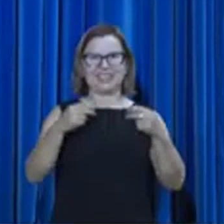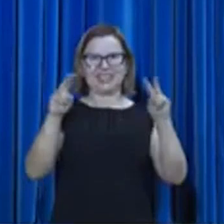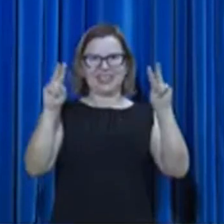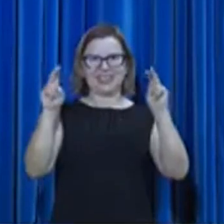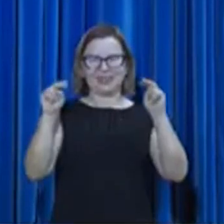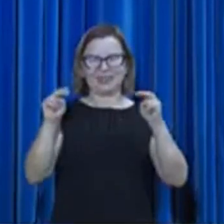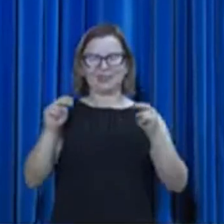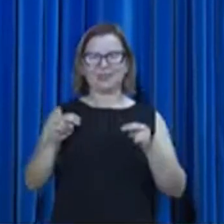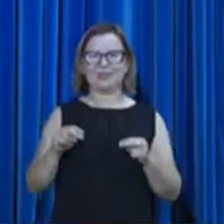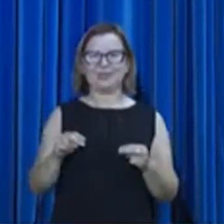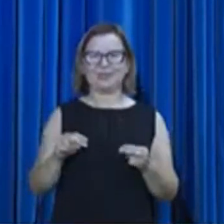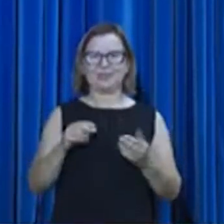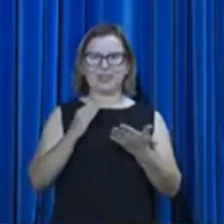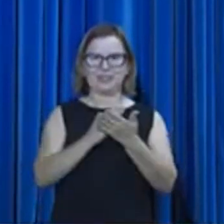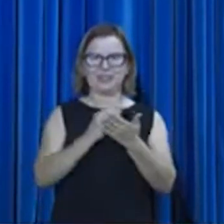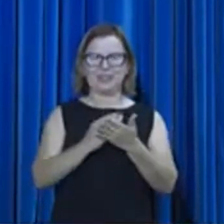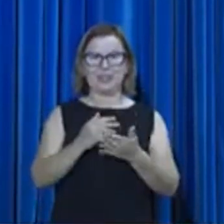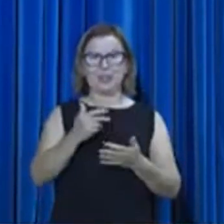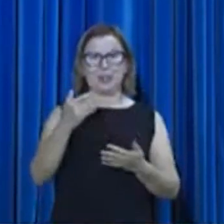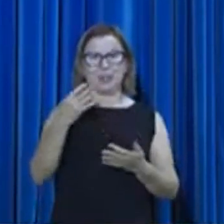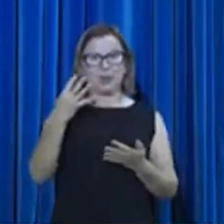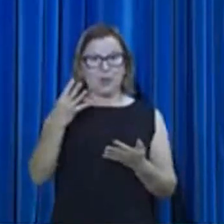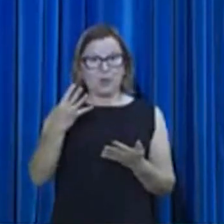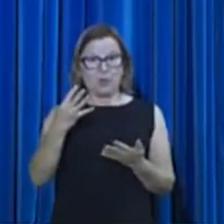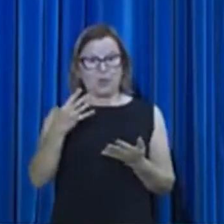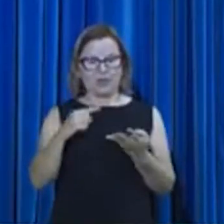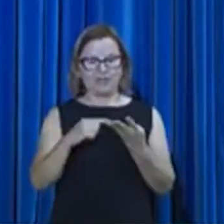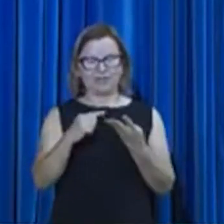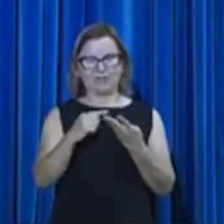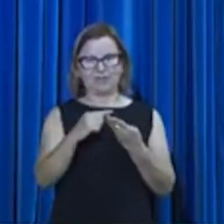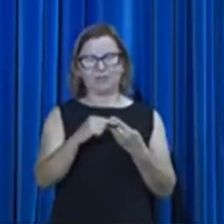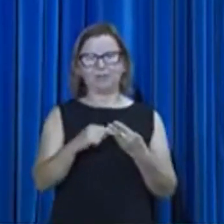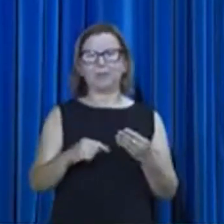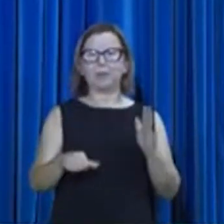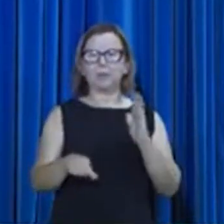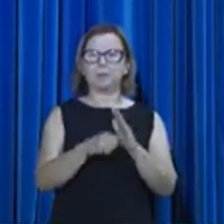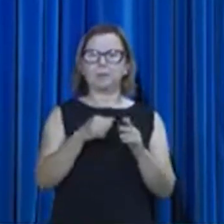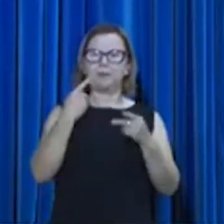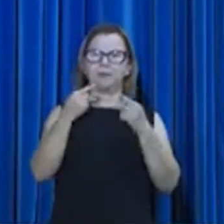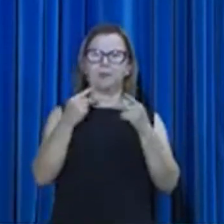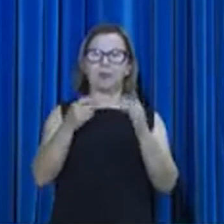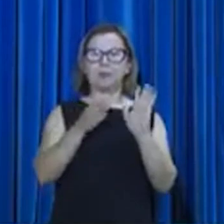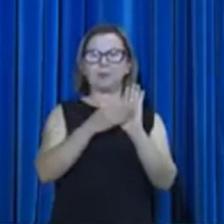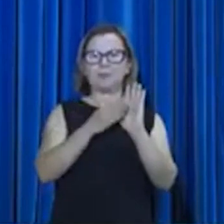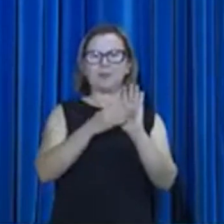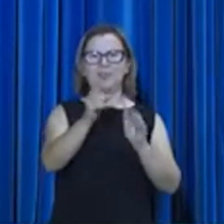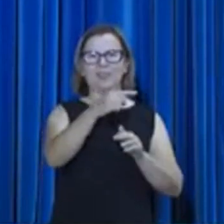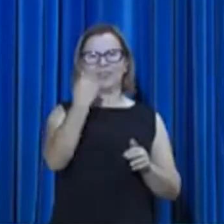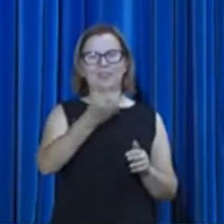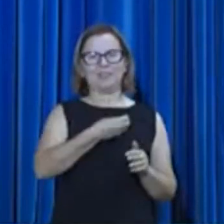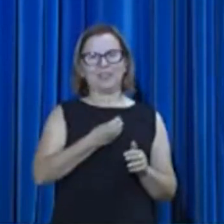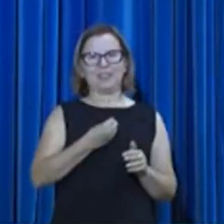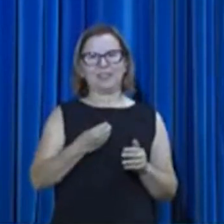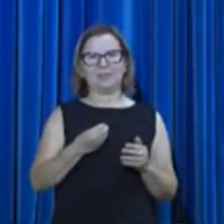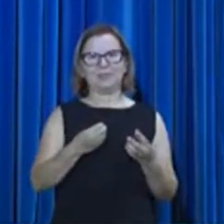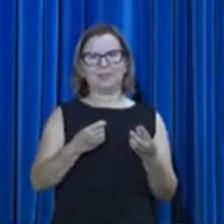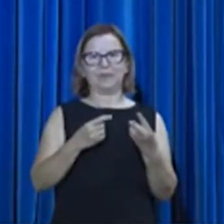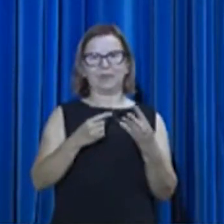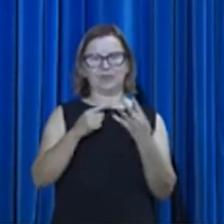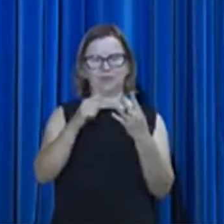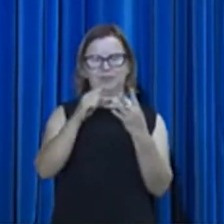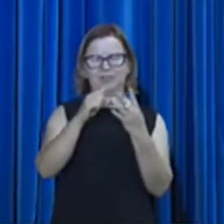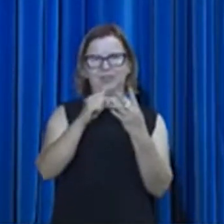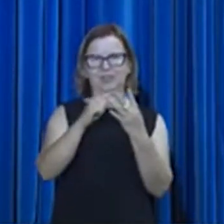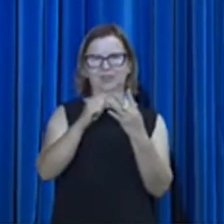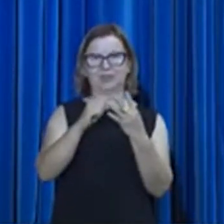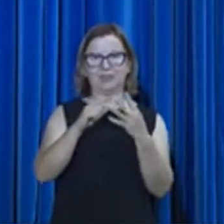boletim, dividido em 4 pontos. O primeiro ponto é o propósito das nossas vidas. O segundo, o trabalho